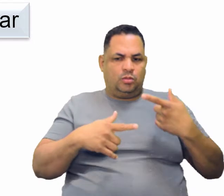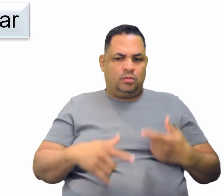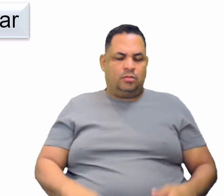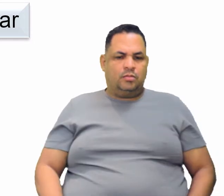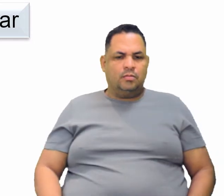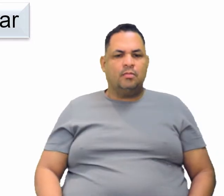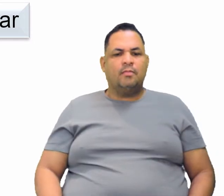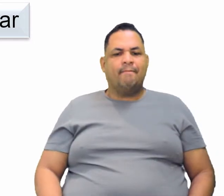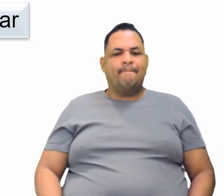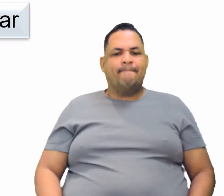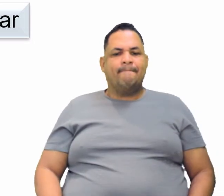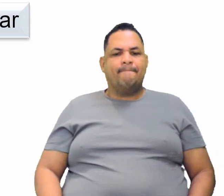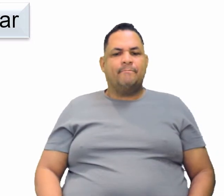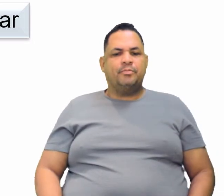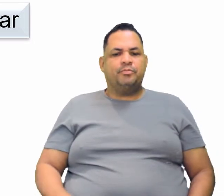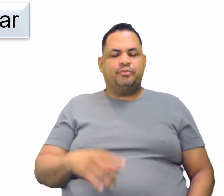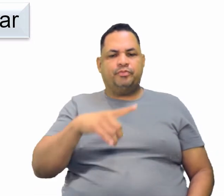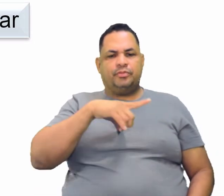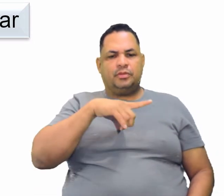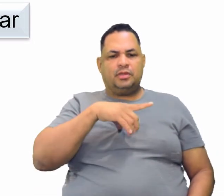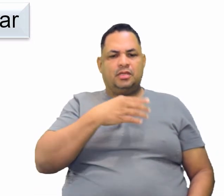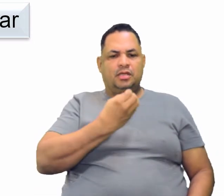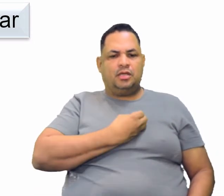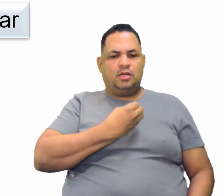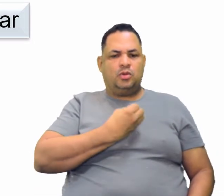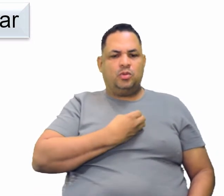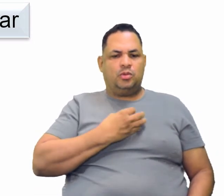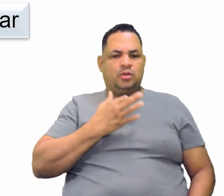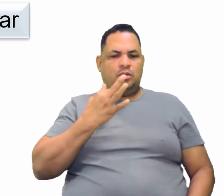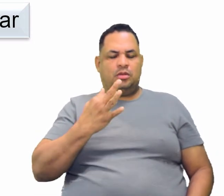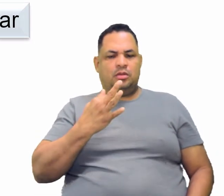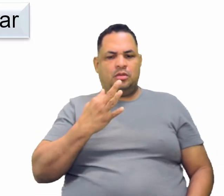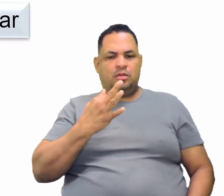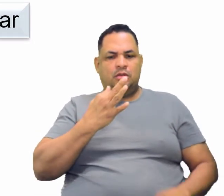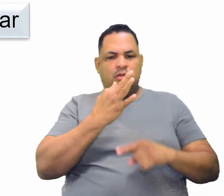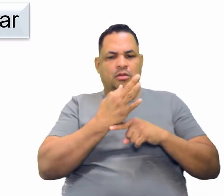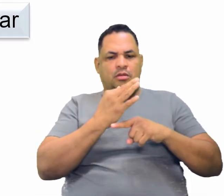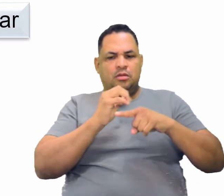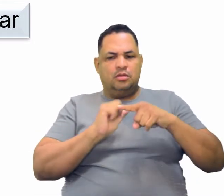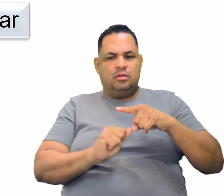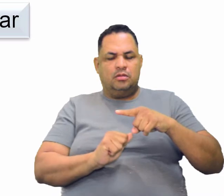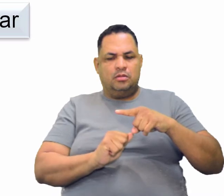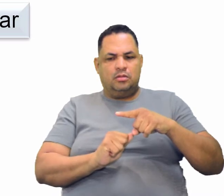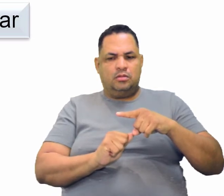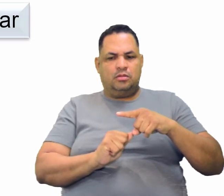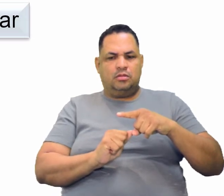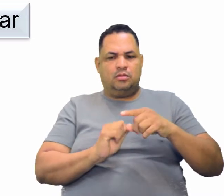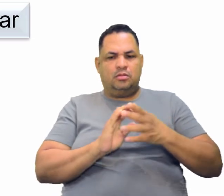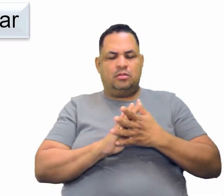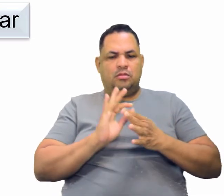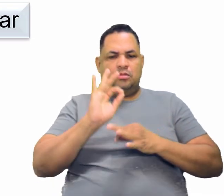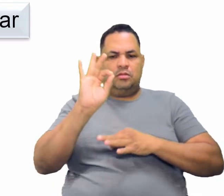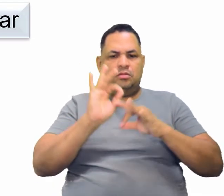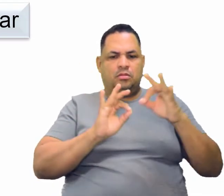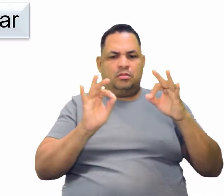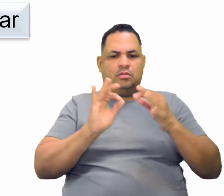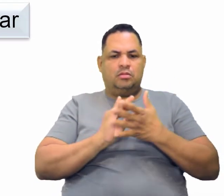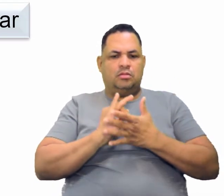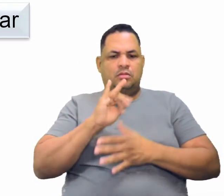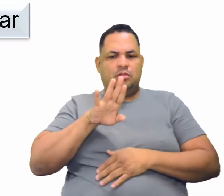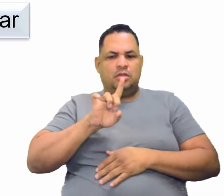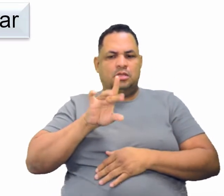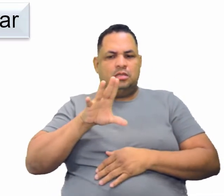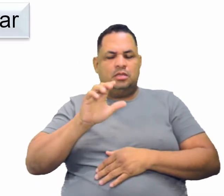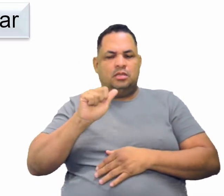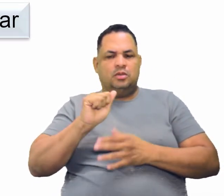a massa é dado o quê? Justamente pelo valor da força sobre a aceleração e mede a inércia do corpo,